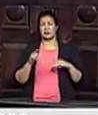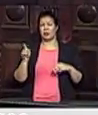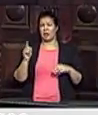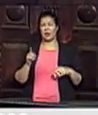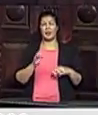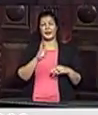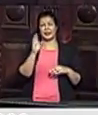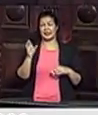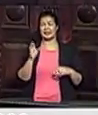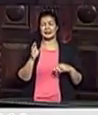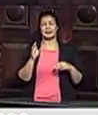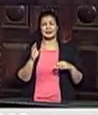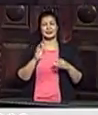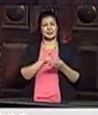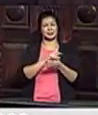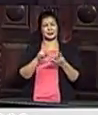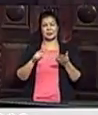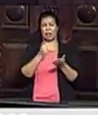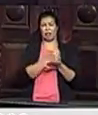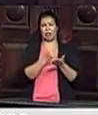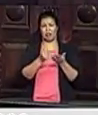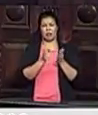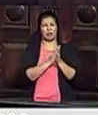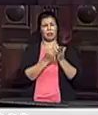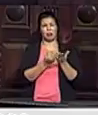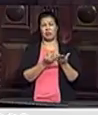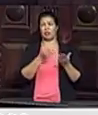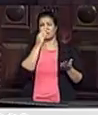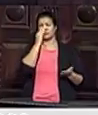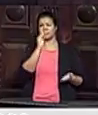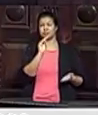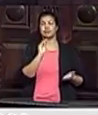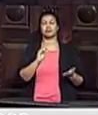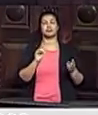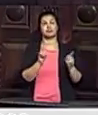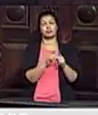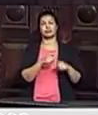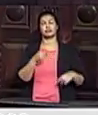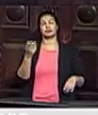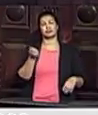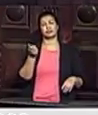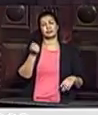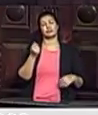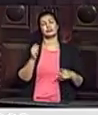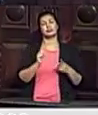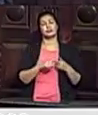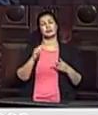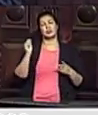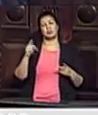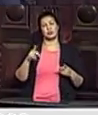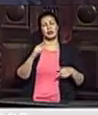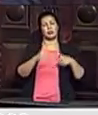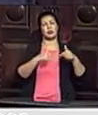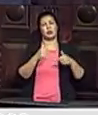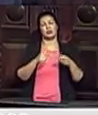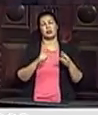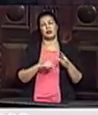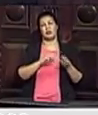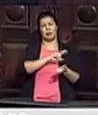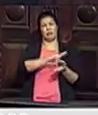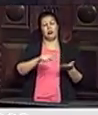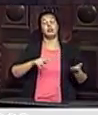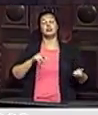vão tentando negar o direito sagrado à aposentadoria do trabalhador e da trabalhadora. Então, eu queria, em primeiro